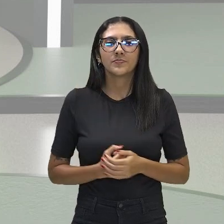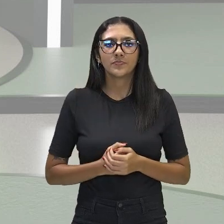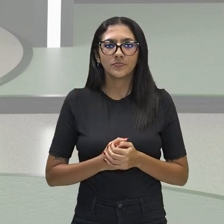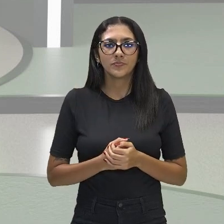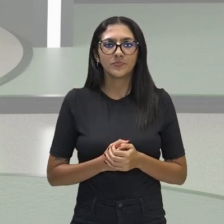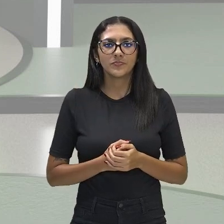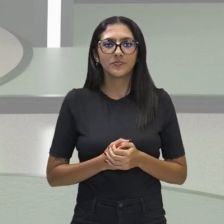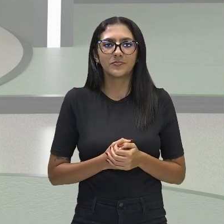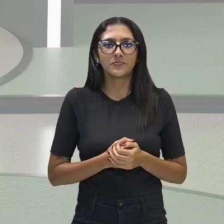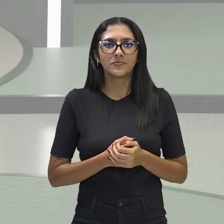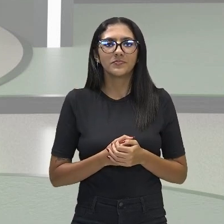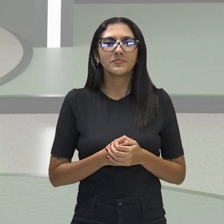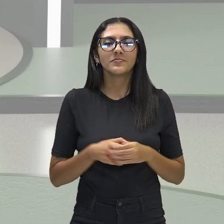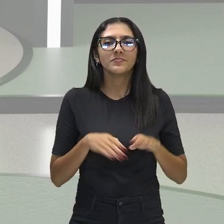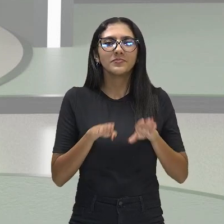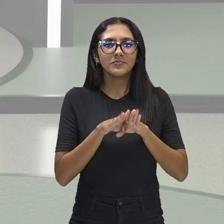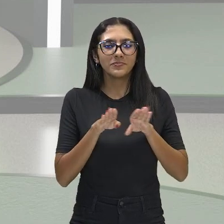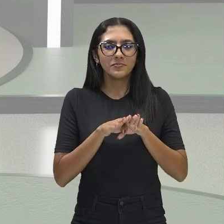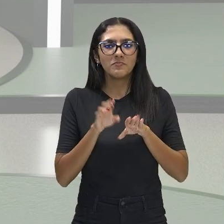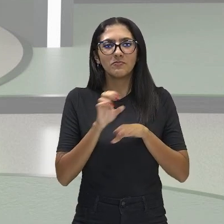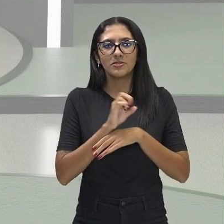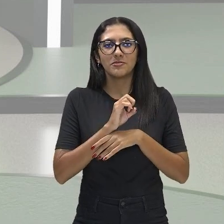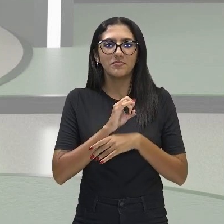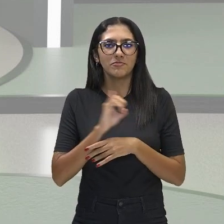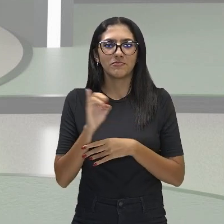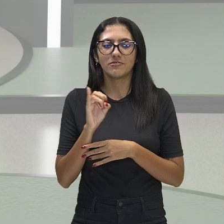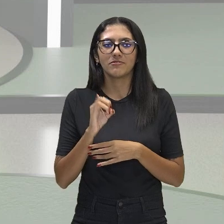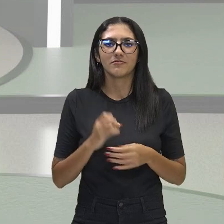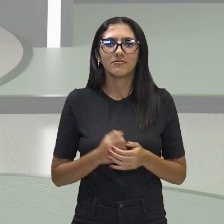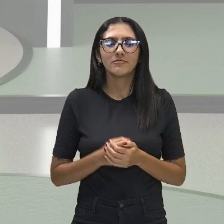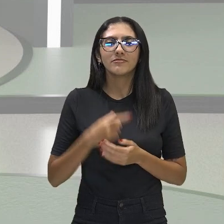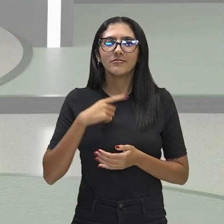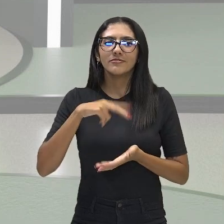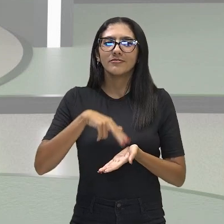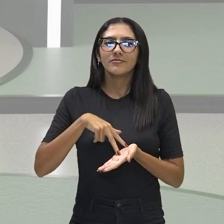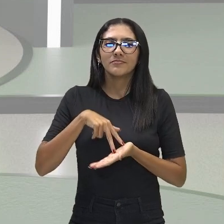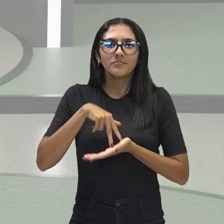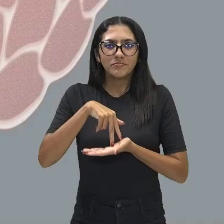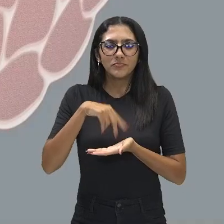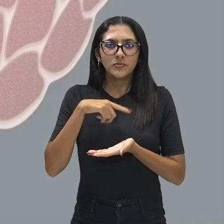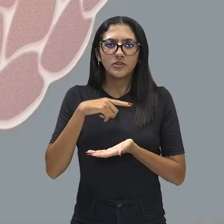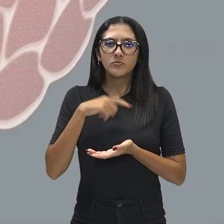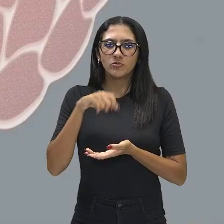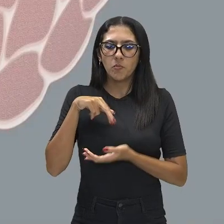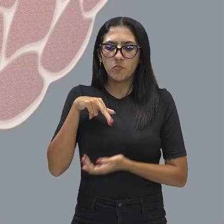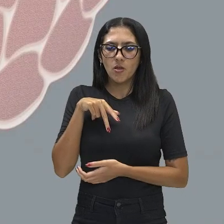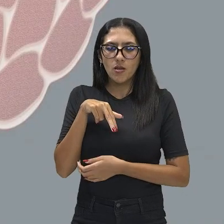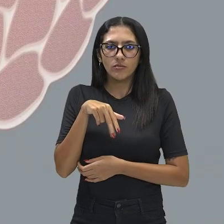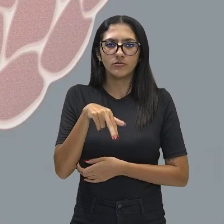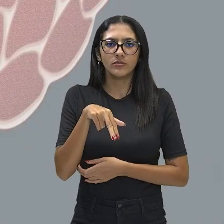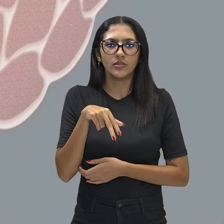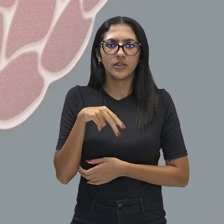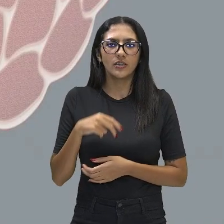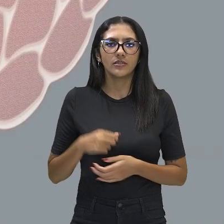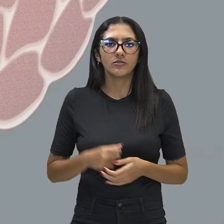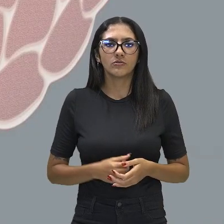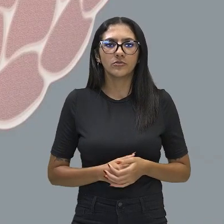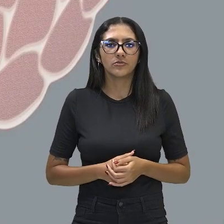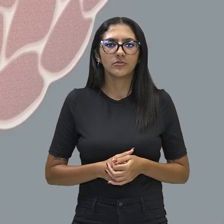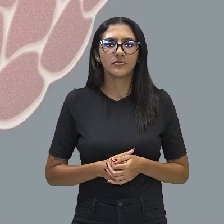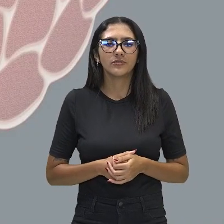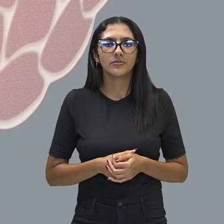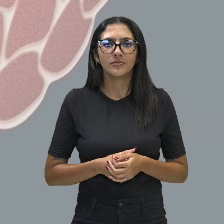das pernas que podemos ficar de pé e manter o equilíbrio. E como foi dito,